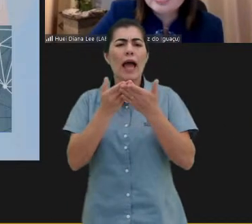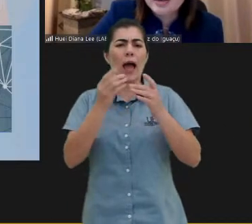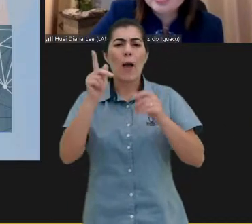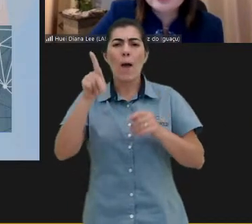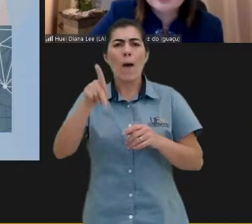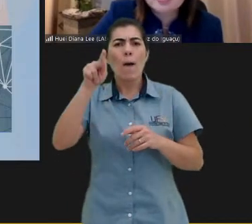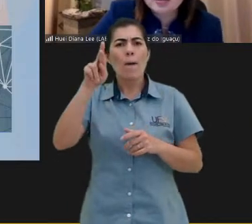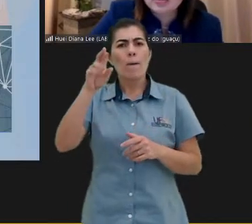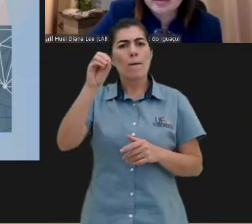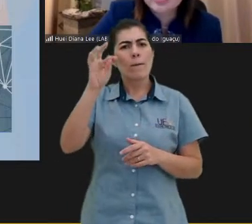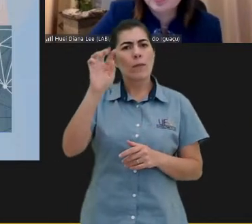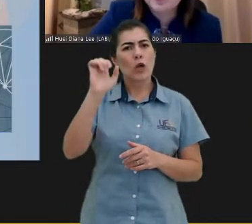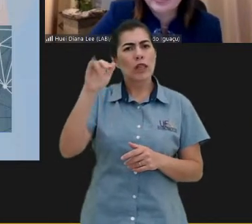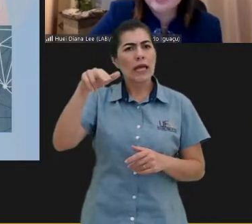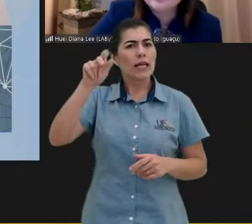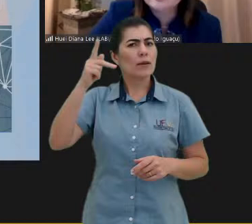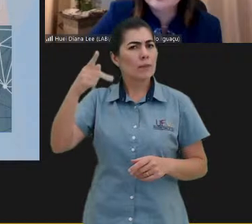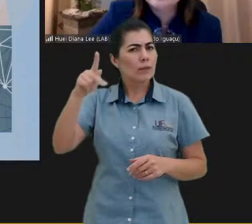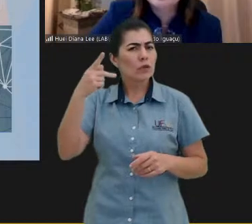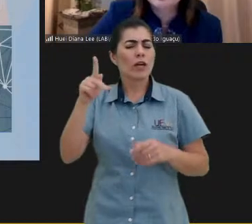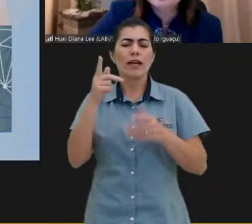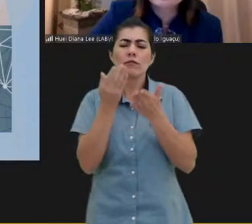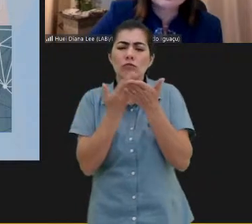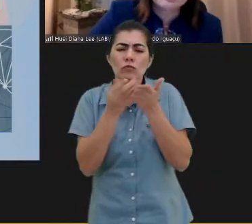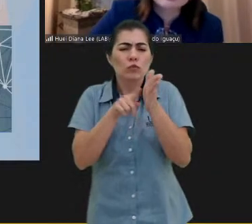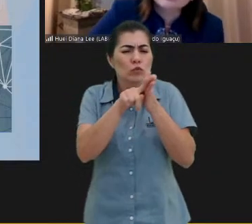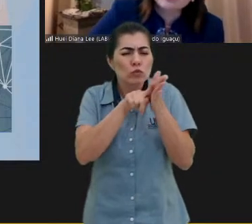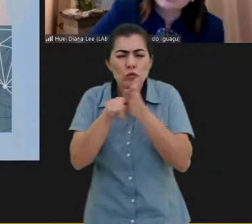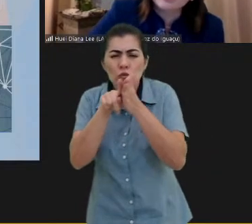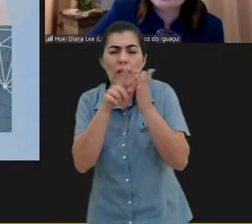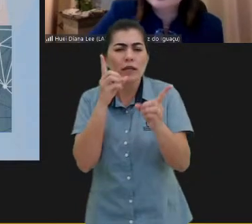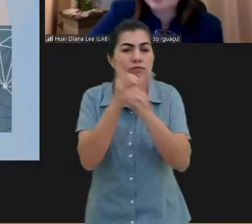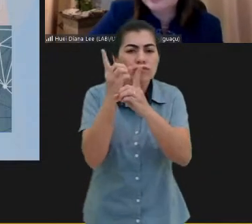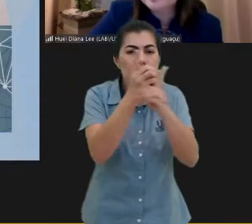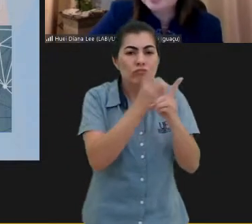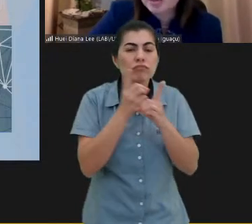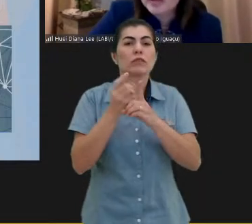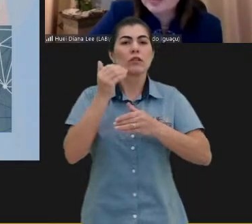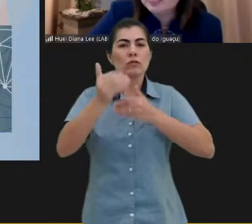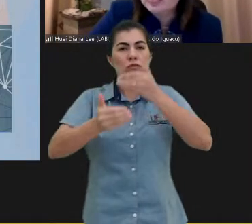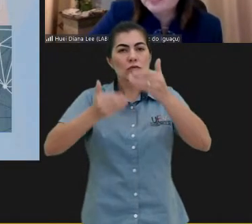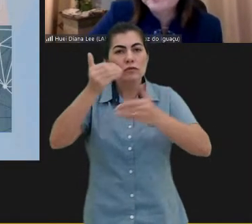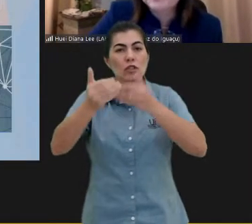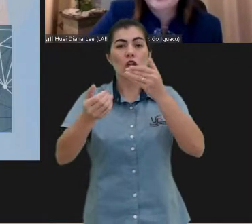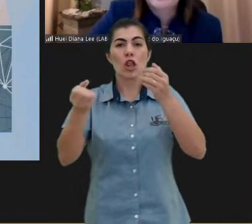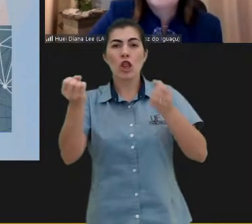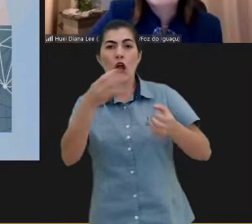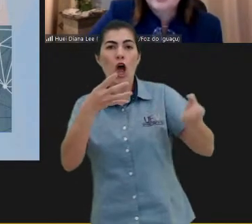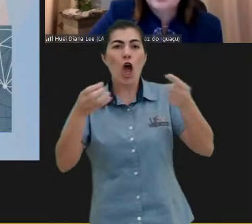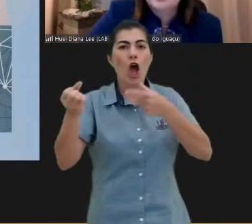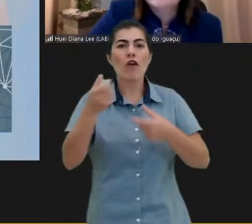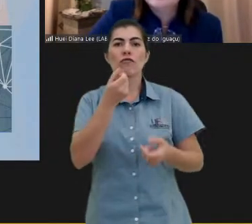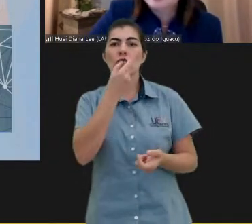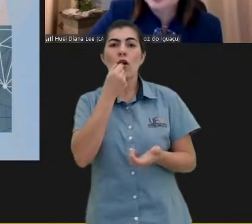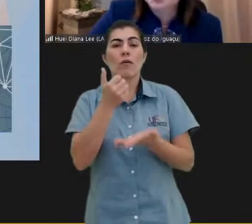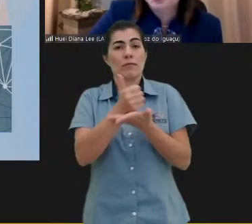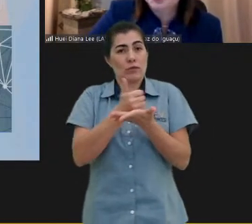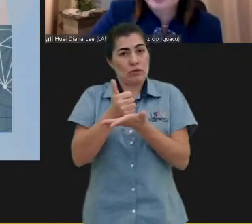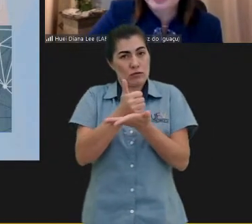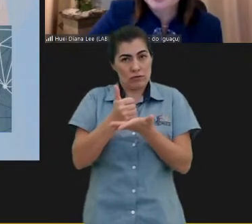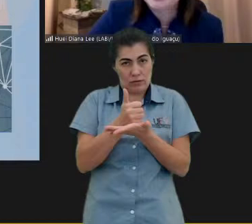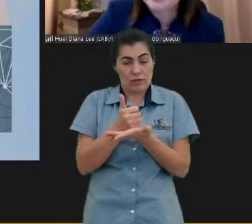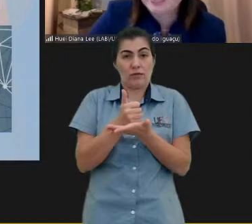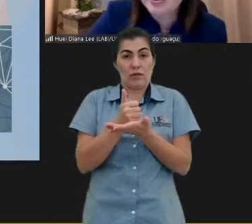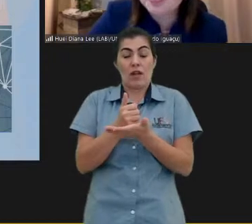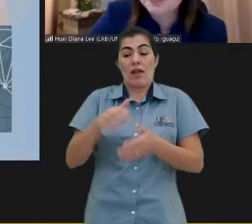proteínas, unidades intracelulares complexas e com isso ajudar no desenvolvimento de novos medicamentos. Na área da